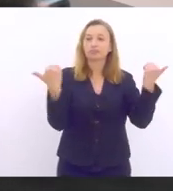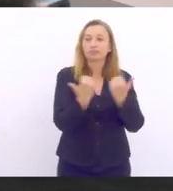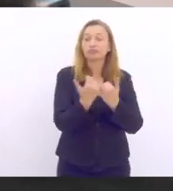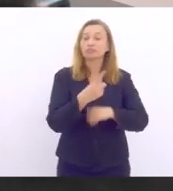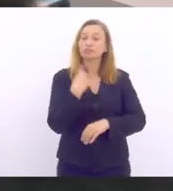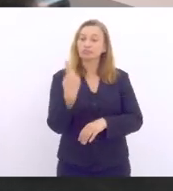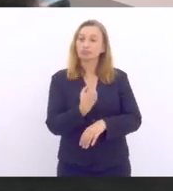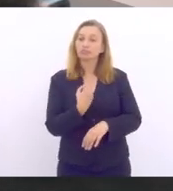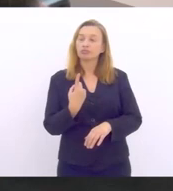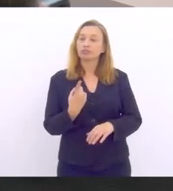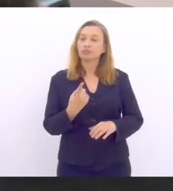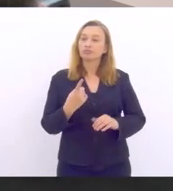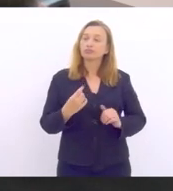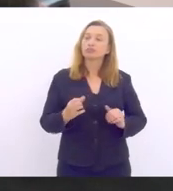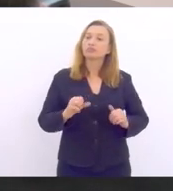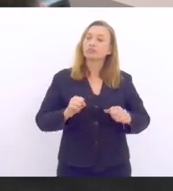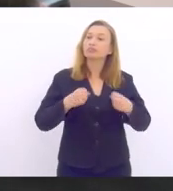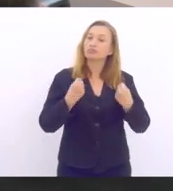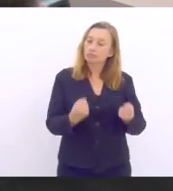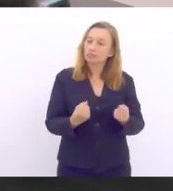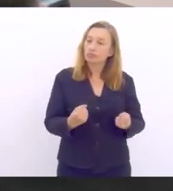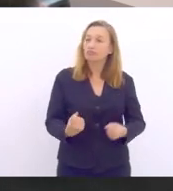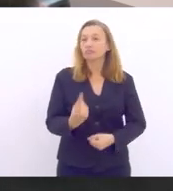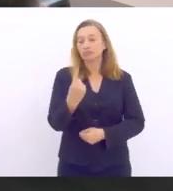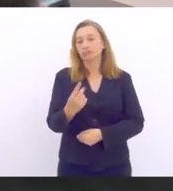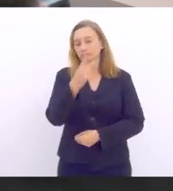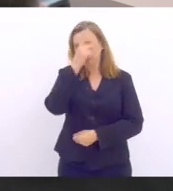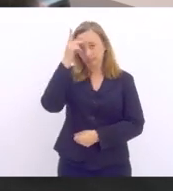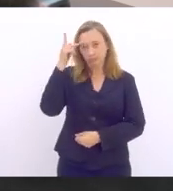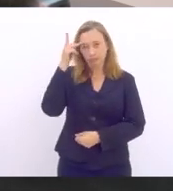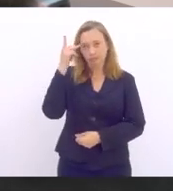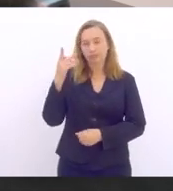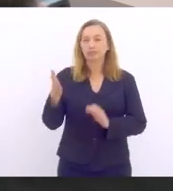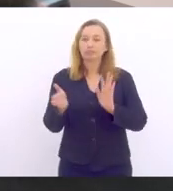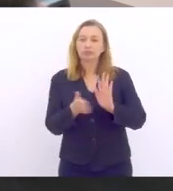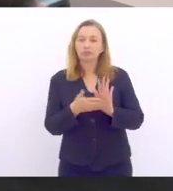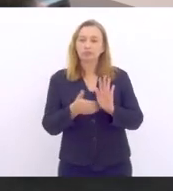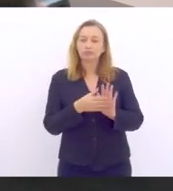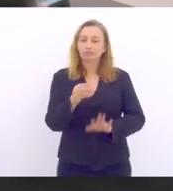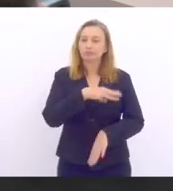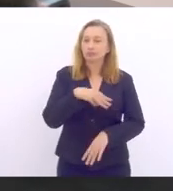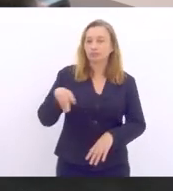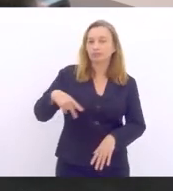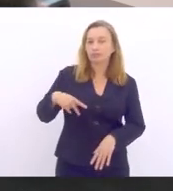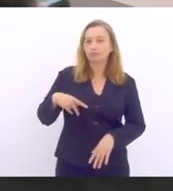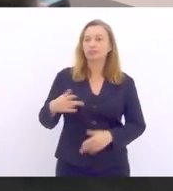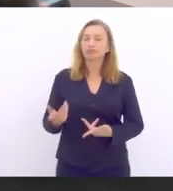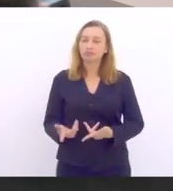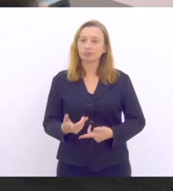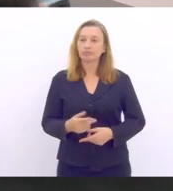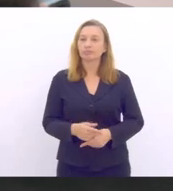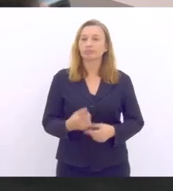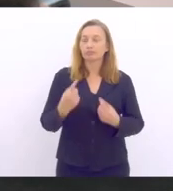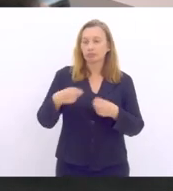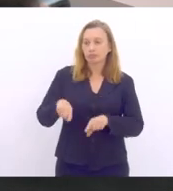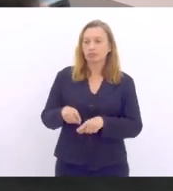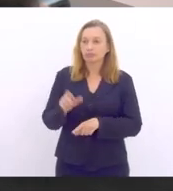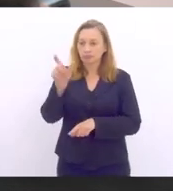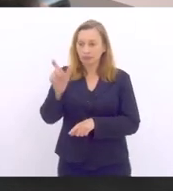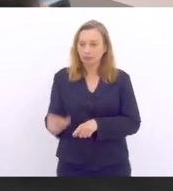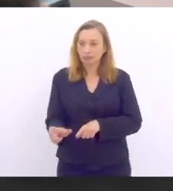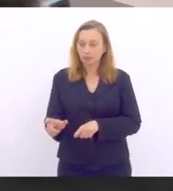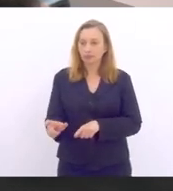réu individualmente em uma das ações civis públicas propostas pelo Ministério Público. Esse réu, inclusive, contra ele, foi